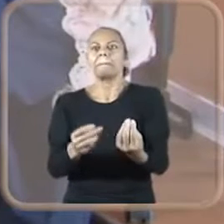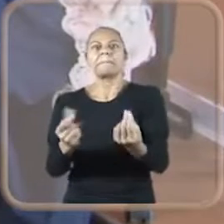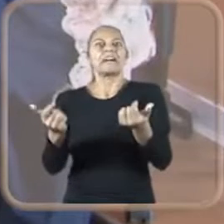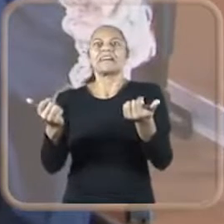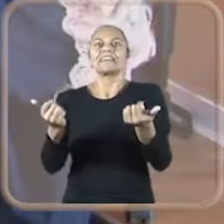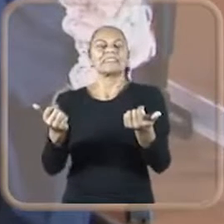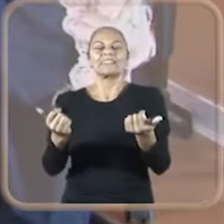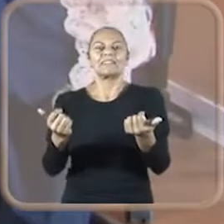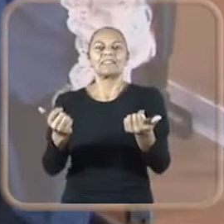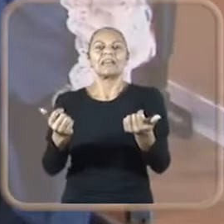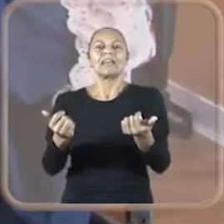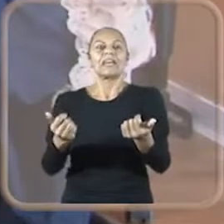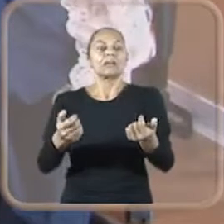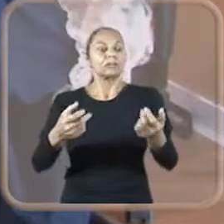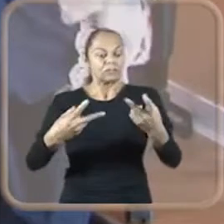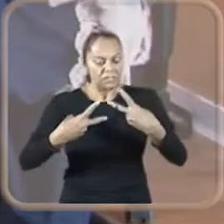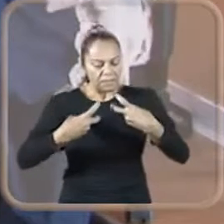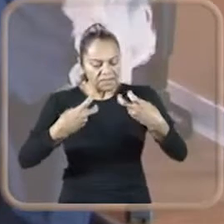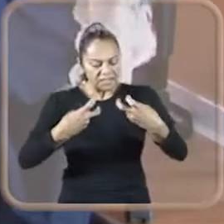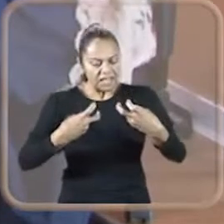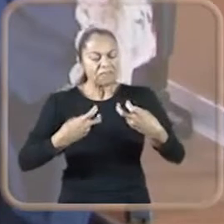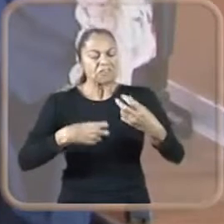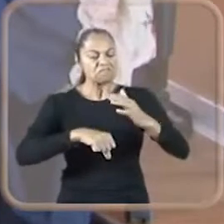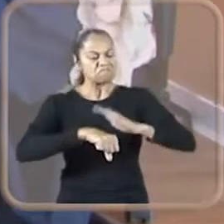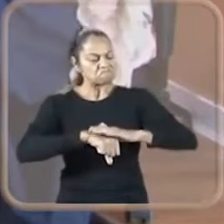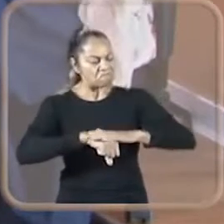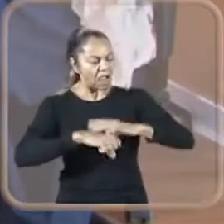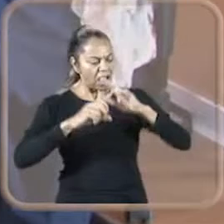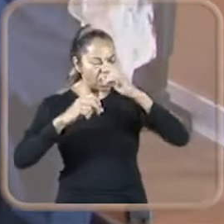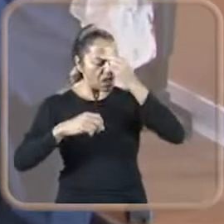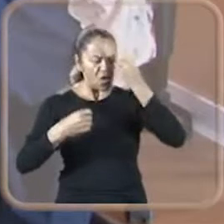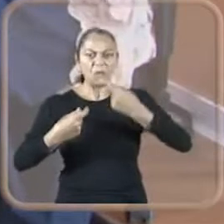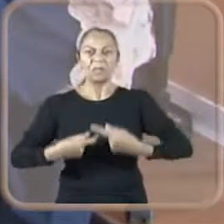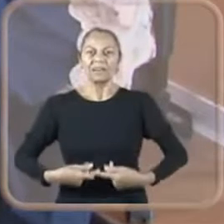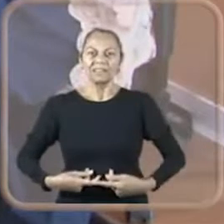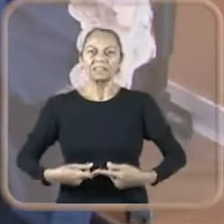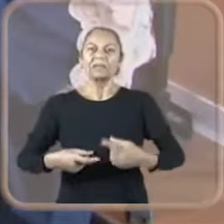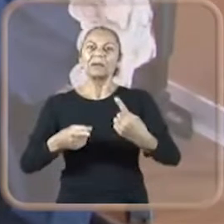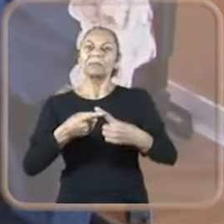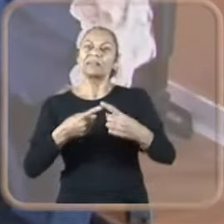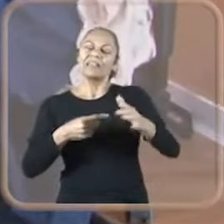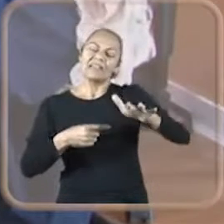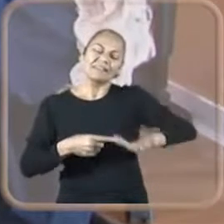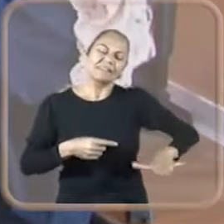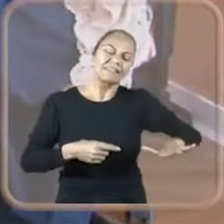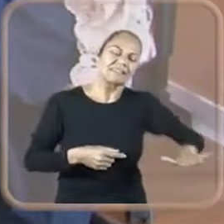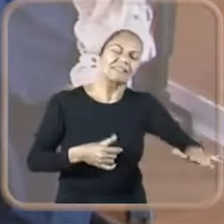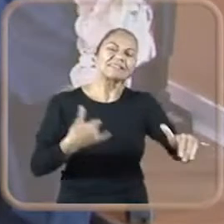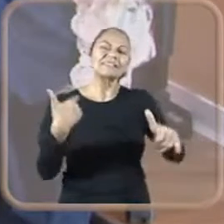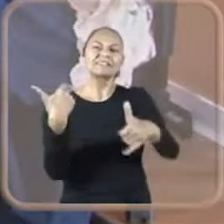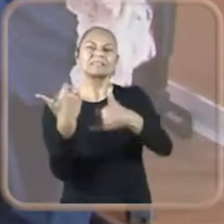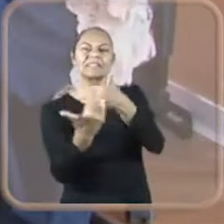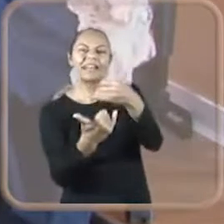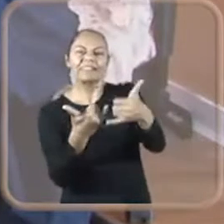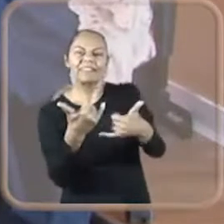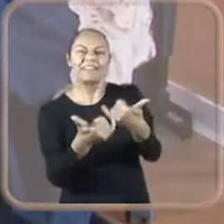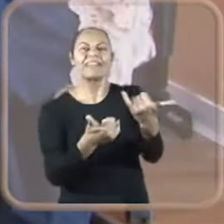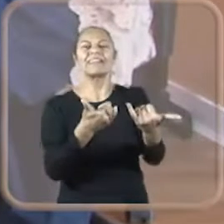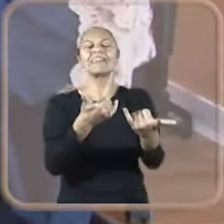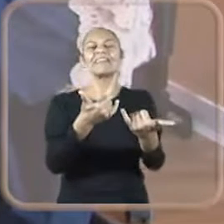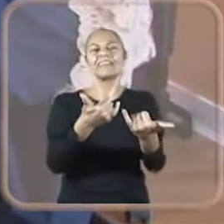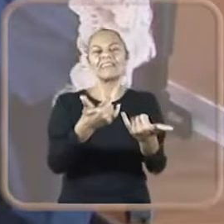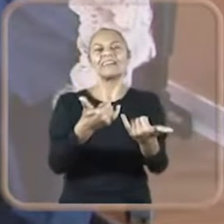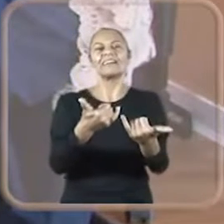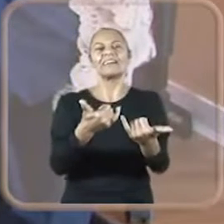se reconhece realmente humano. E com as crianças pequenas, a gente faz através de brinquedos, né? A gente já fez